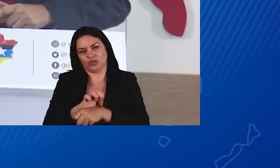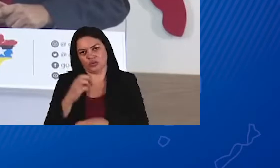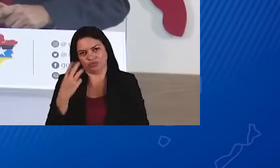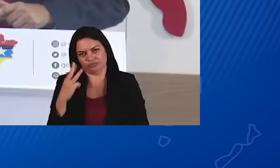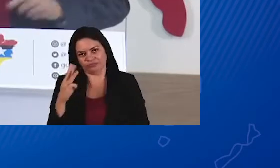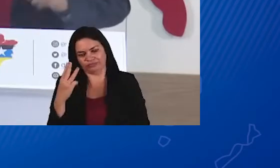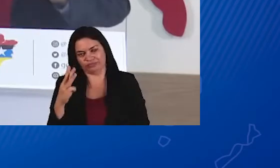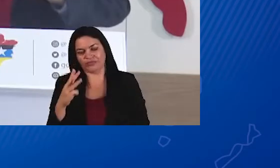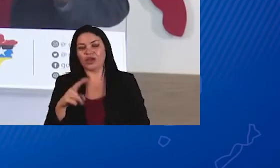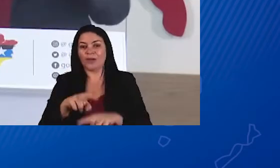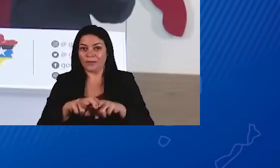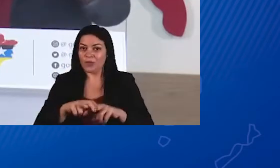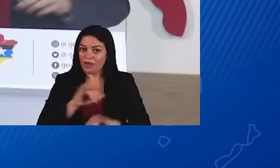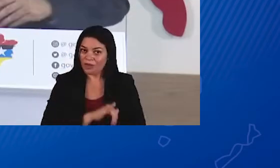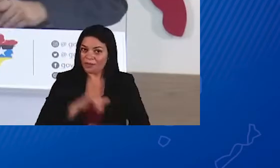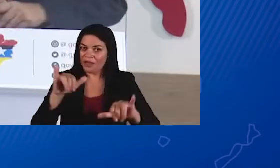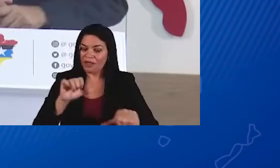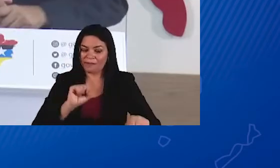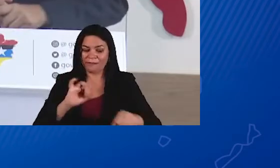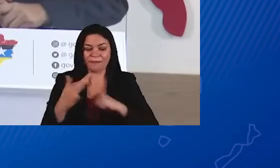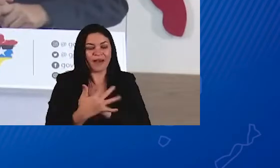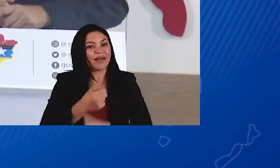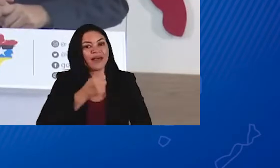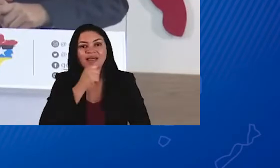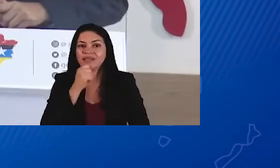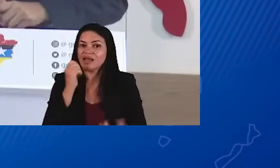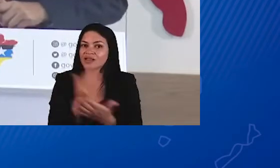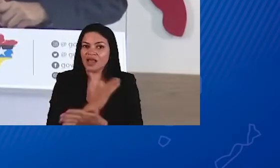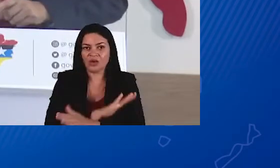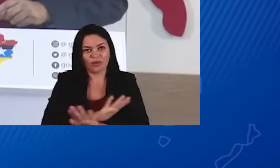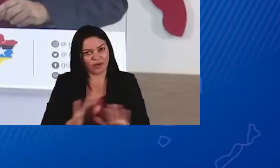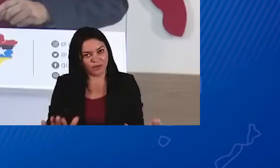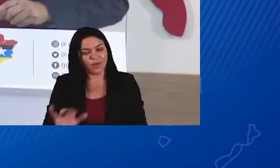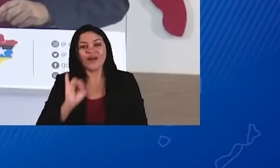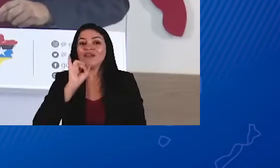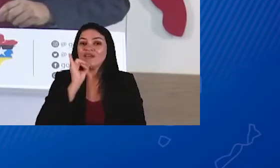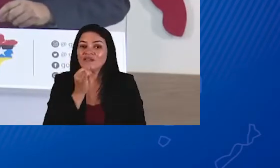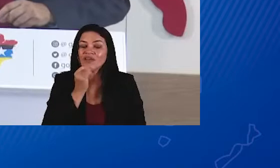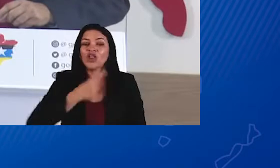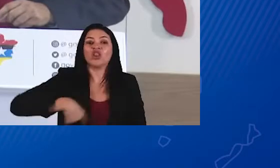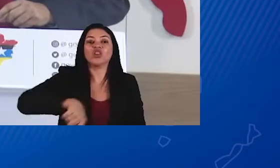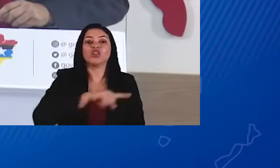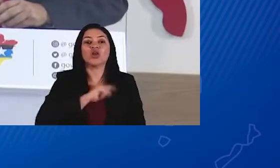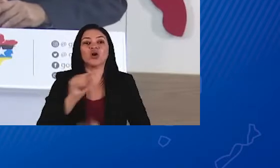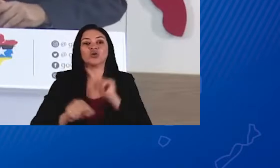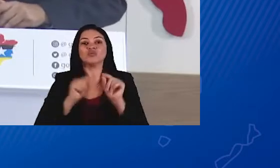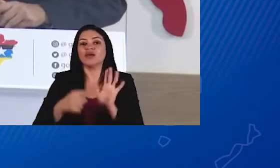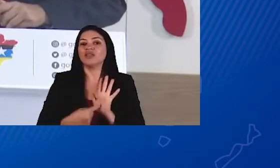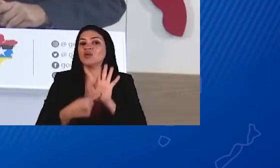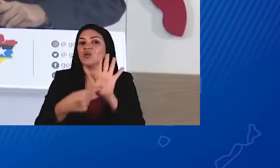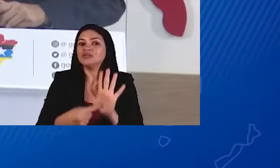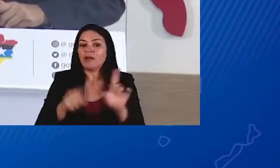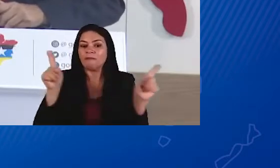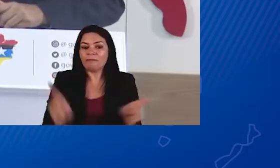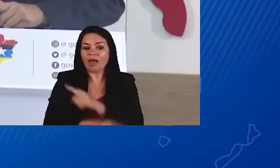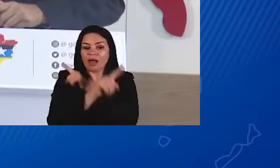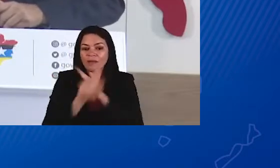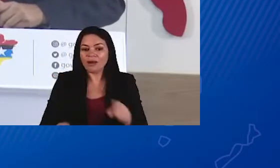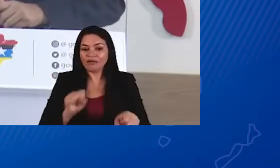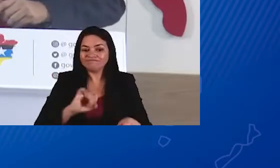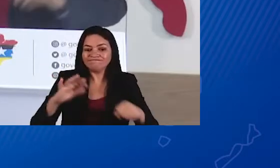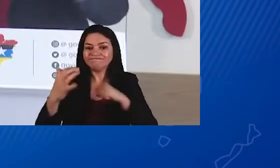a primeira mensagem é essa pandemia não acabou infelizmente e não temos cenário imediato de